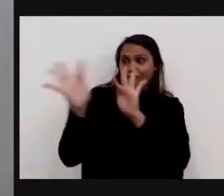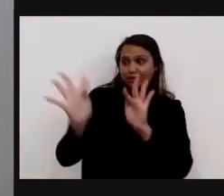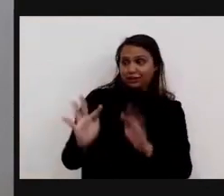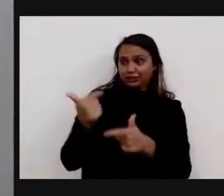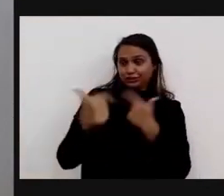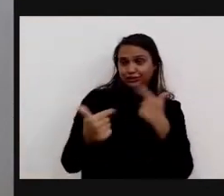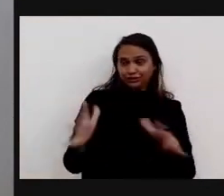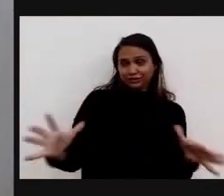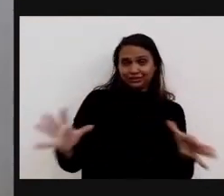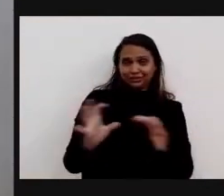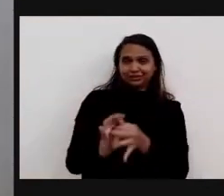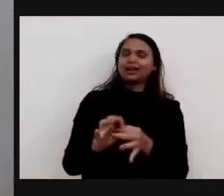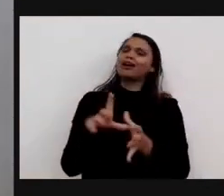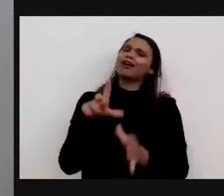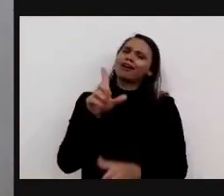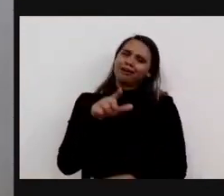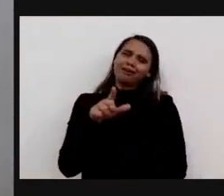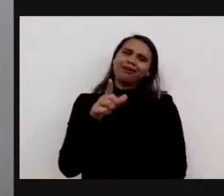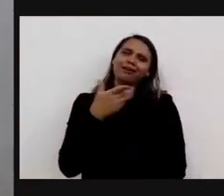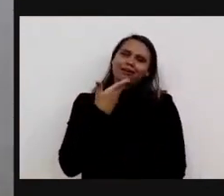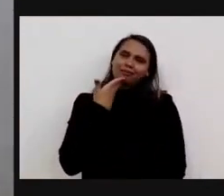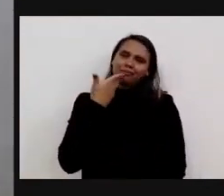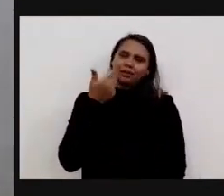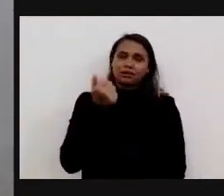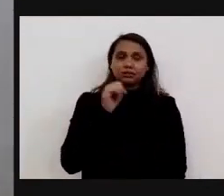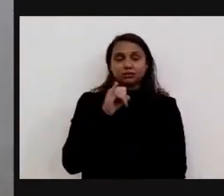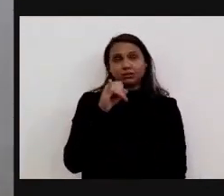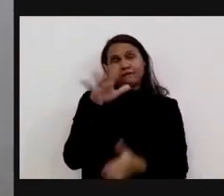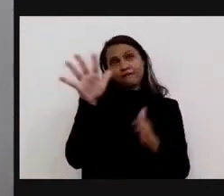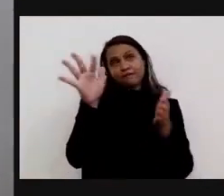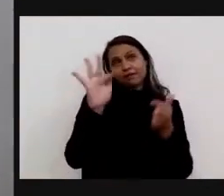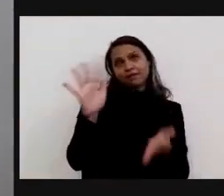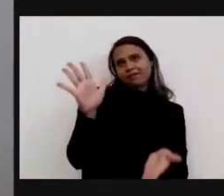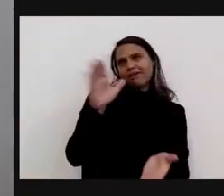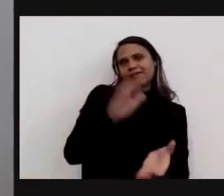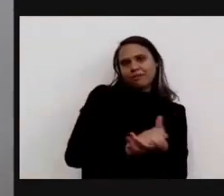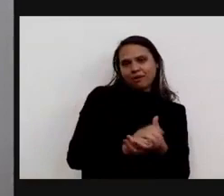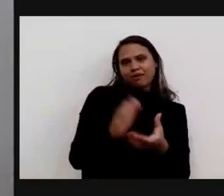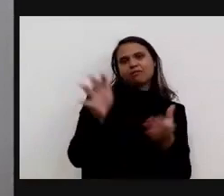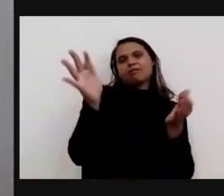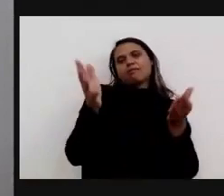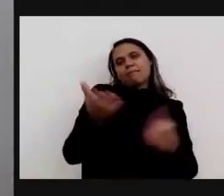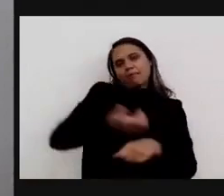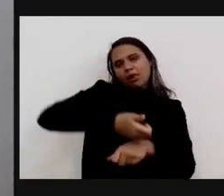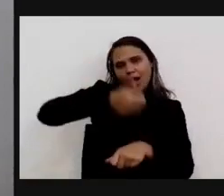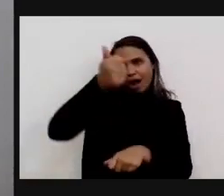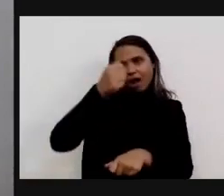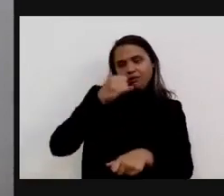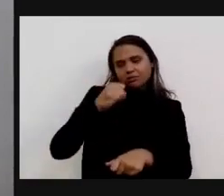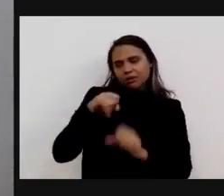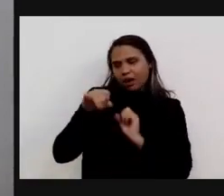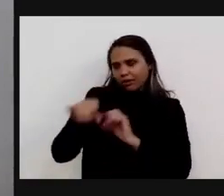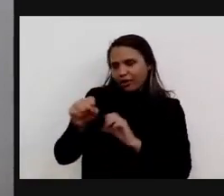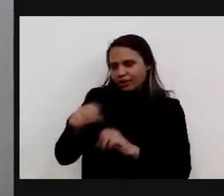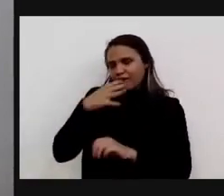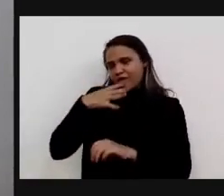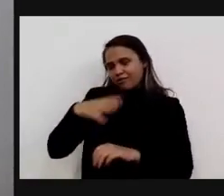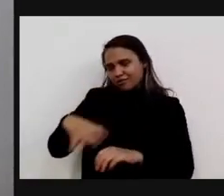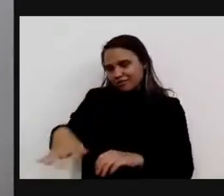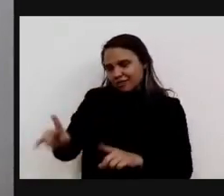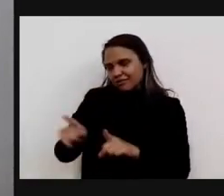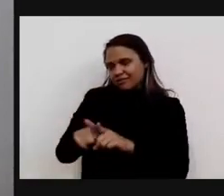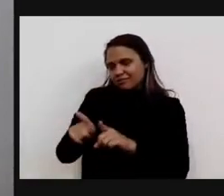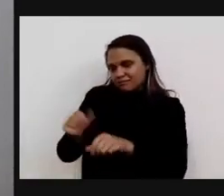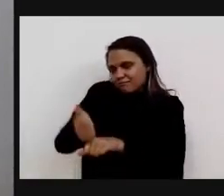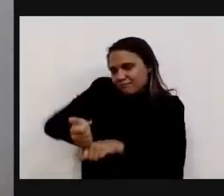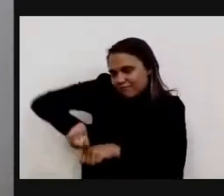tudo que a gente faz feliz se a gente tá feliz no casamento o casamento é melhor se a gente está feliz na educação dos filhos a família melhor Lógico